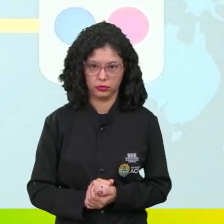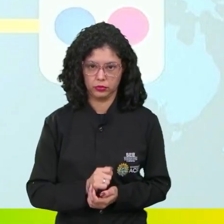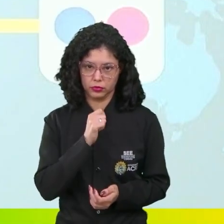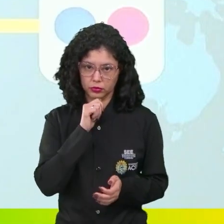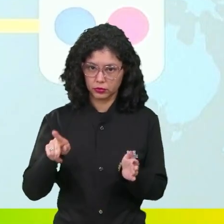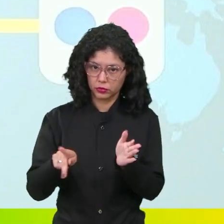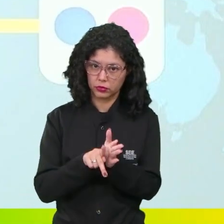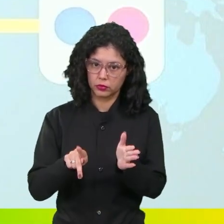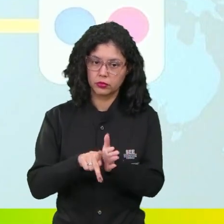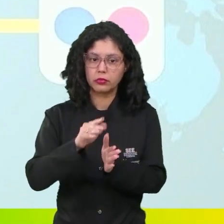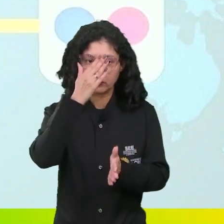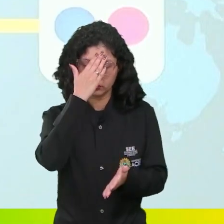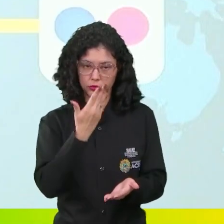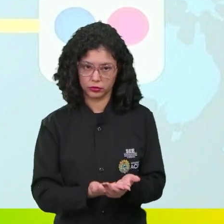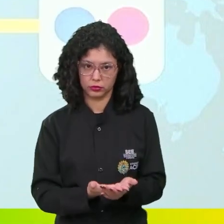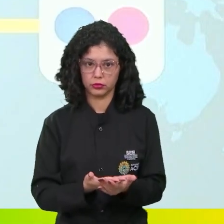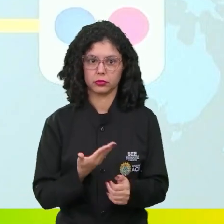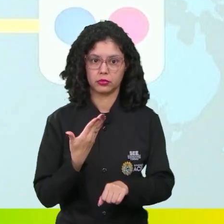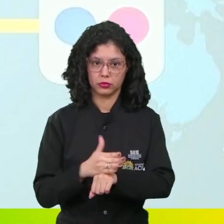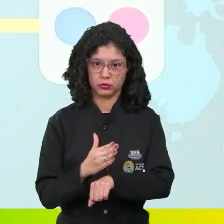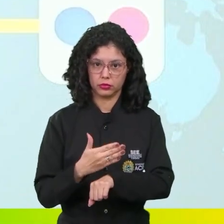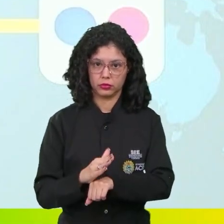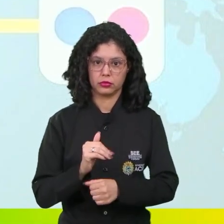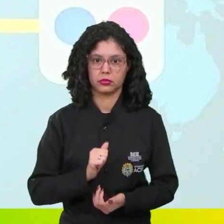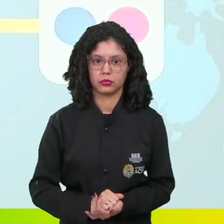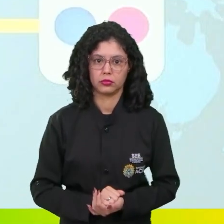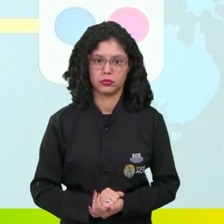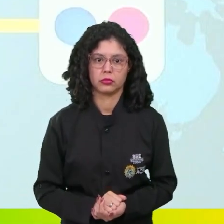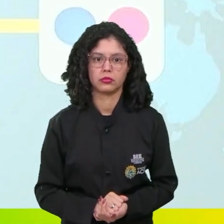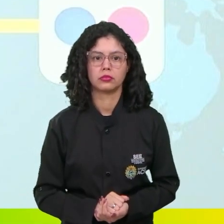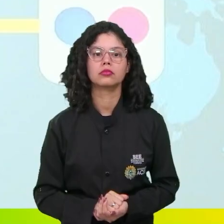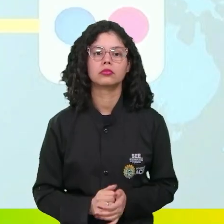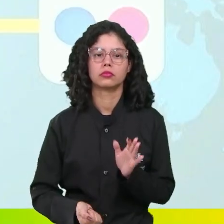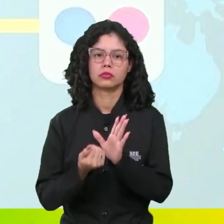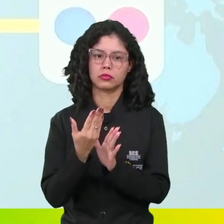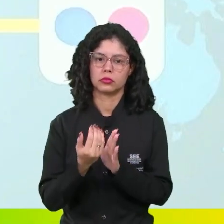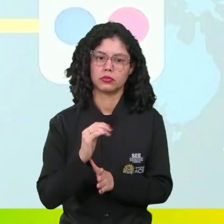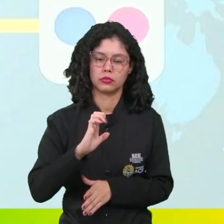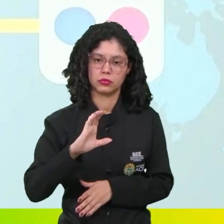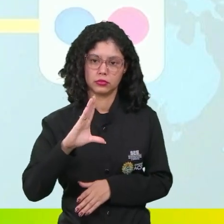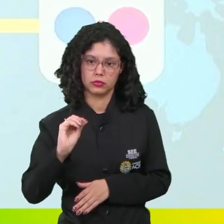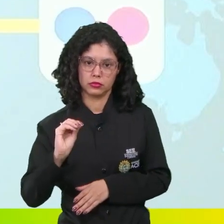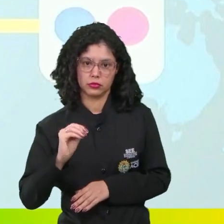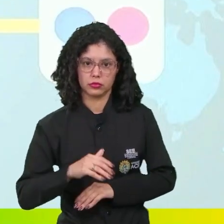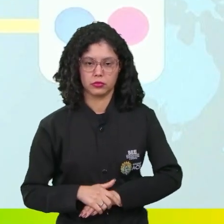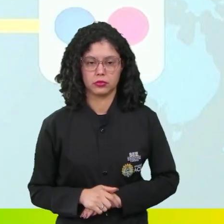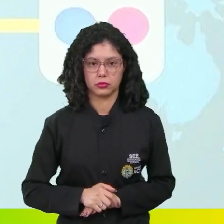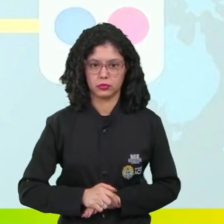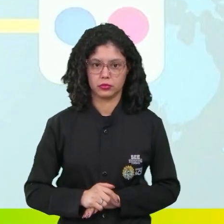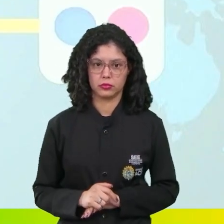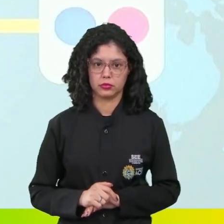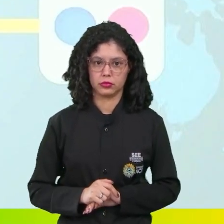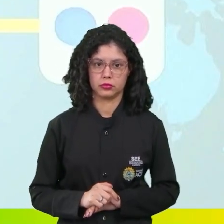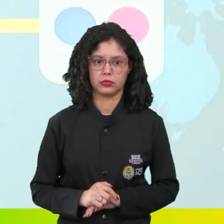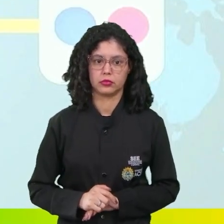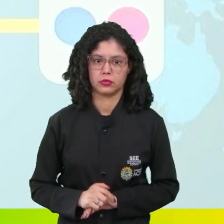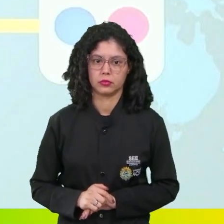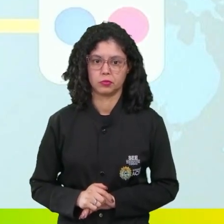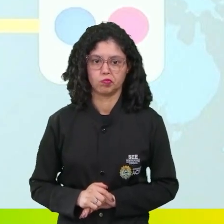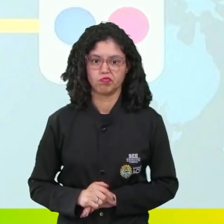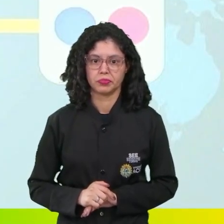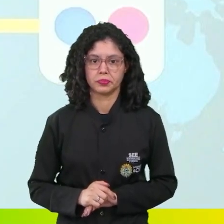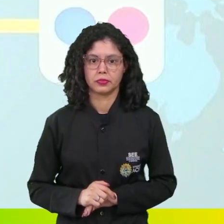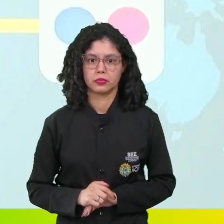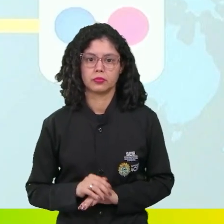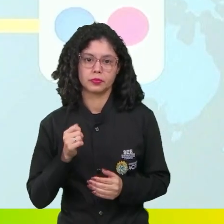que confirmam suas práticas, crenças, criando um efeito aí de eco